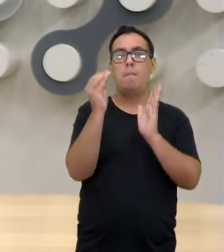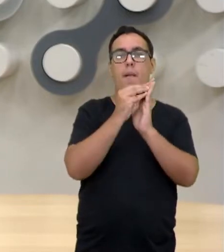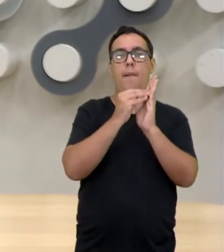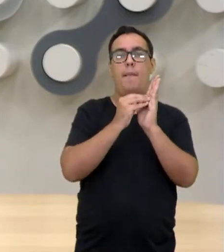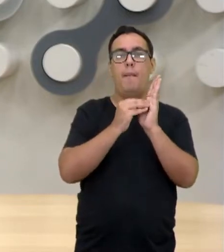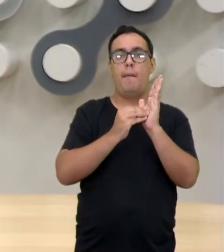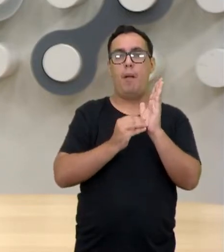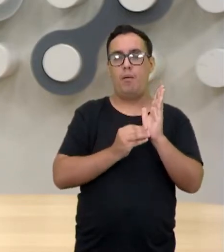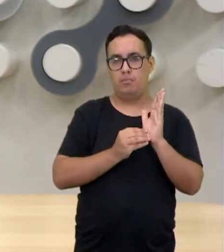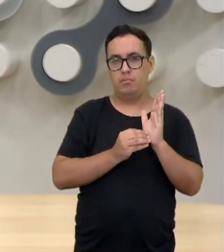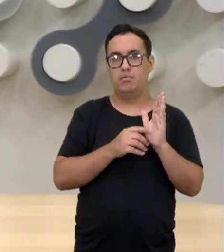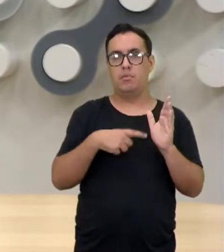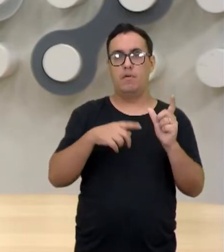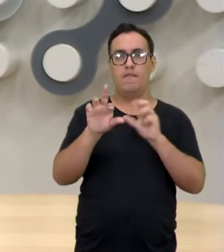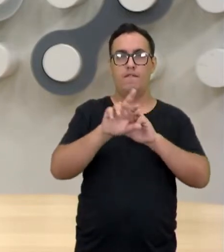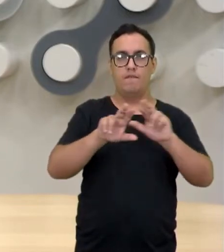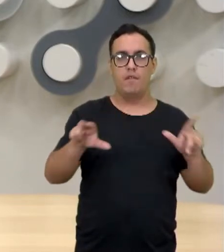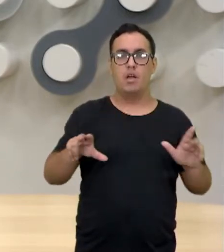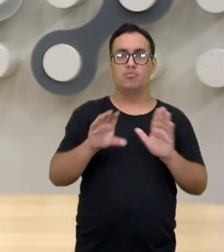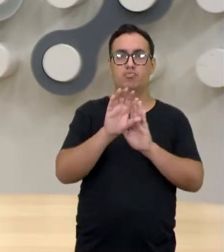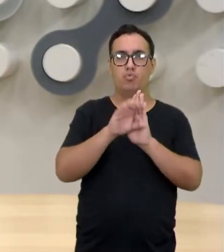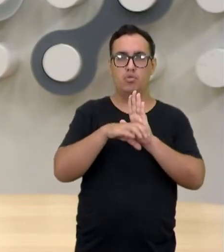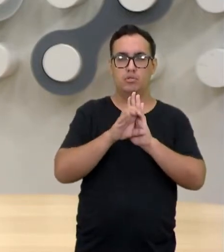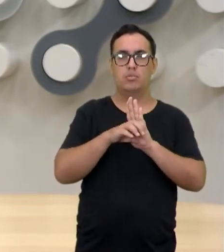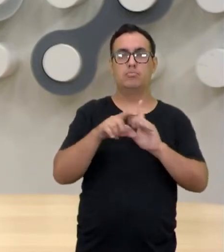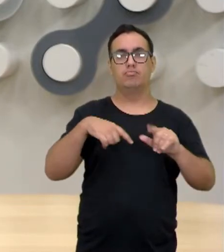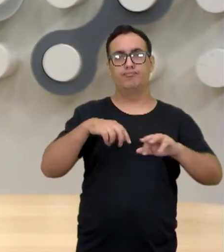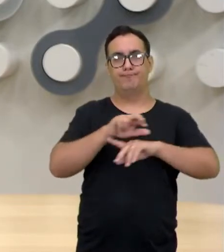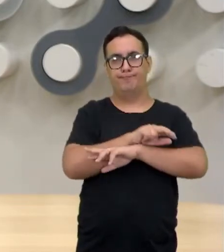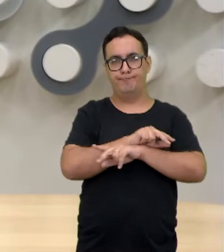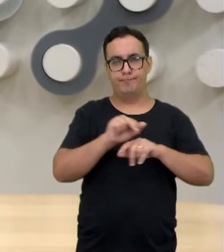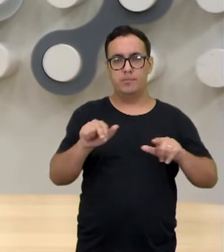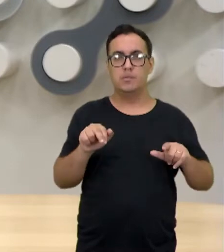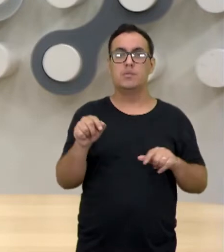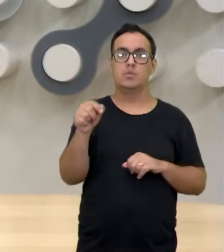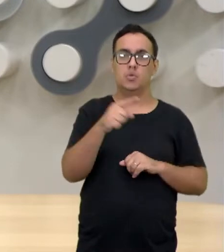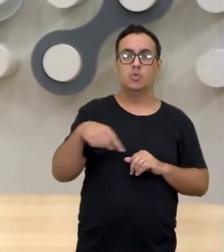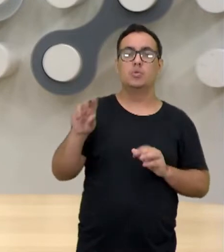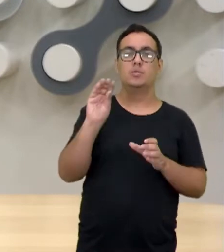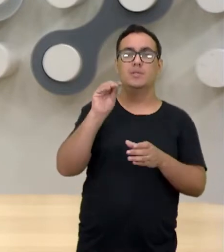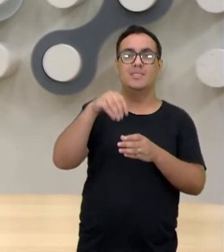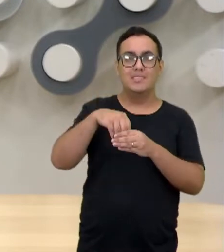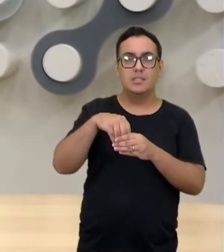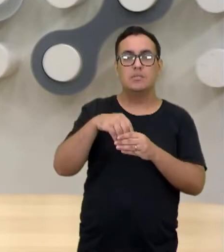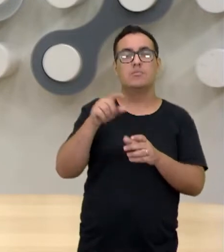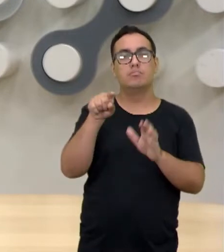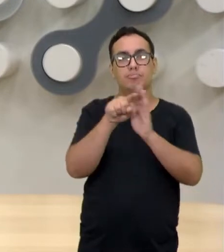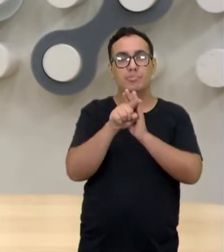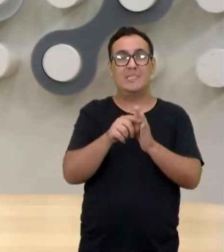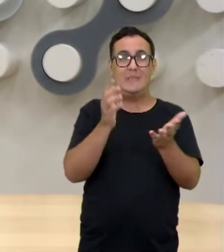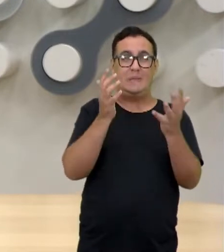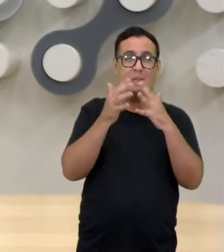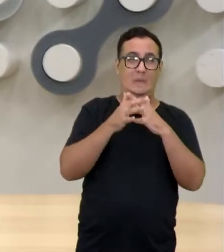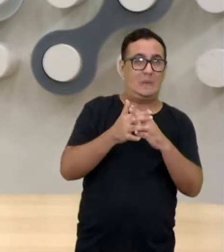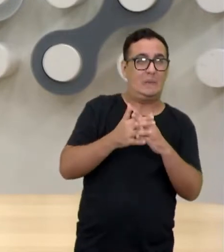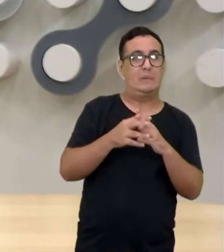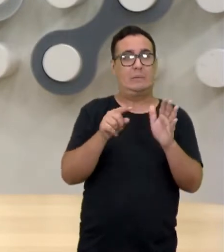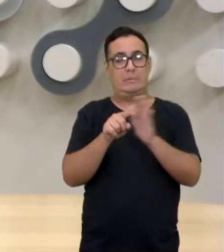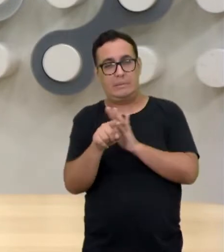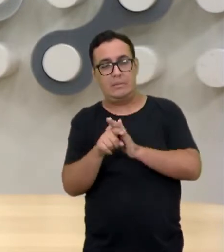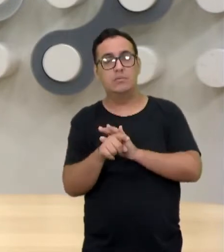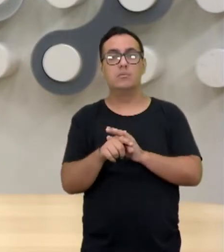de conceitos, ao qual a gente pode sempre recorrer quando a gente tiver dúvidas. Então, quando vocês estiverem